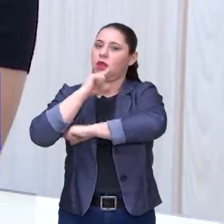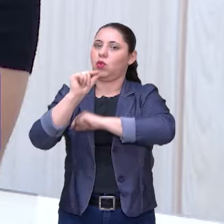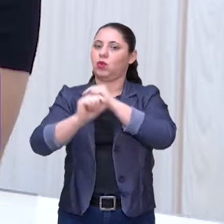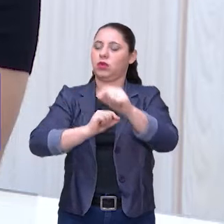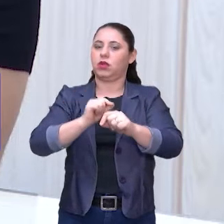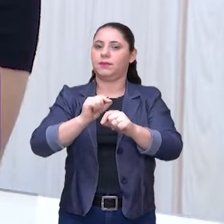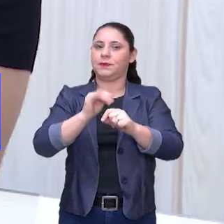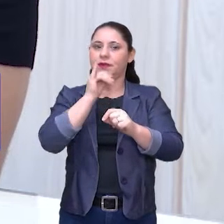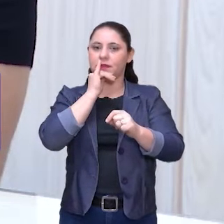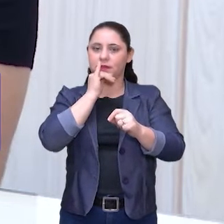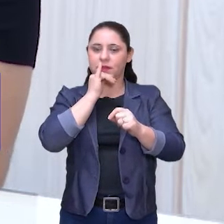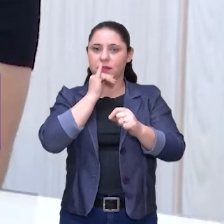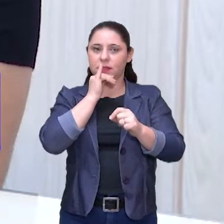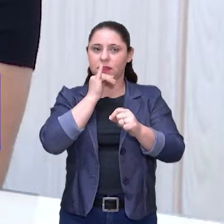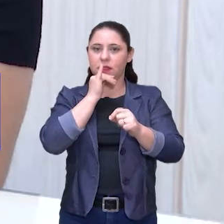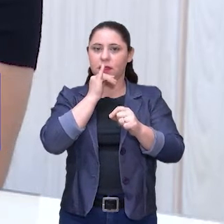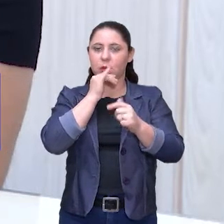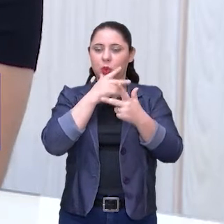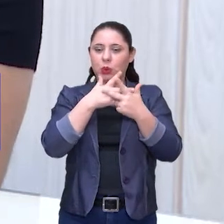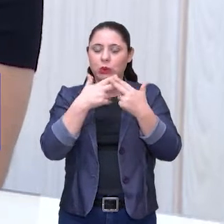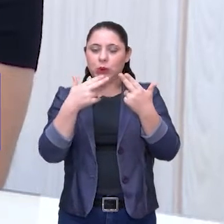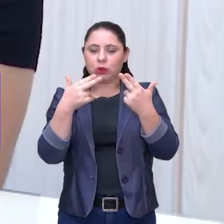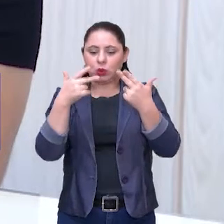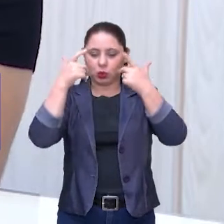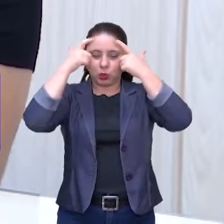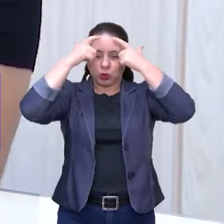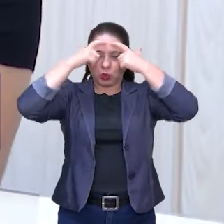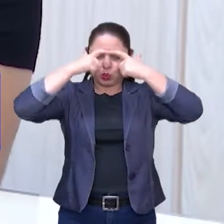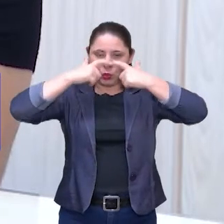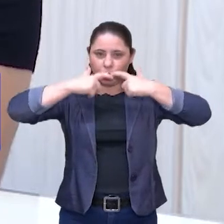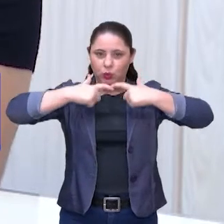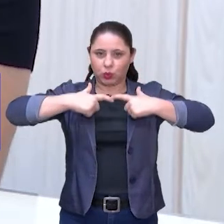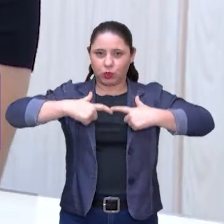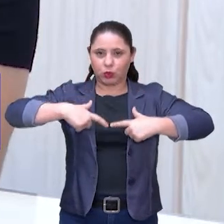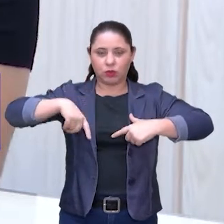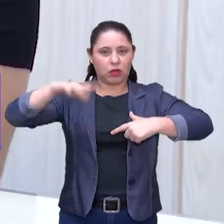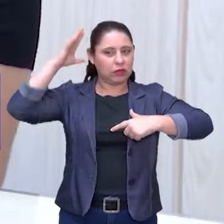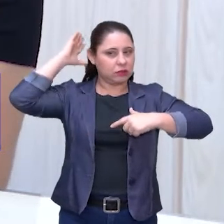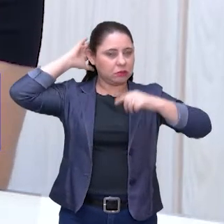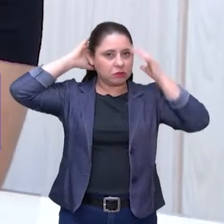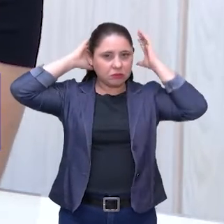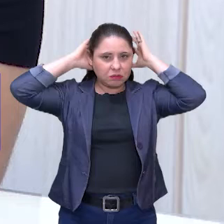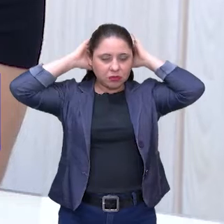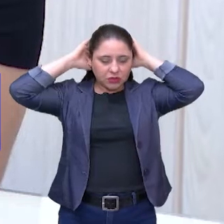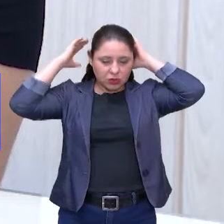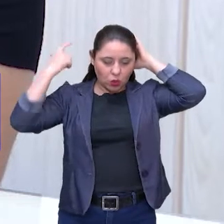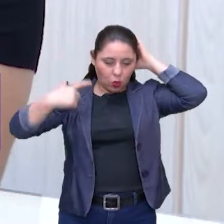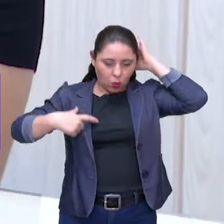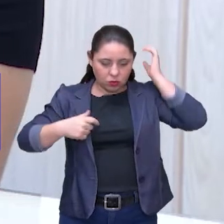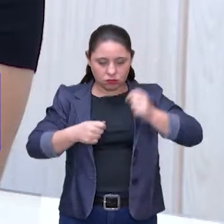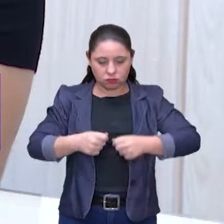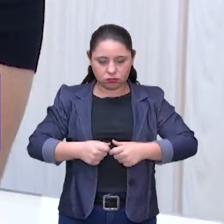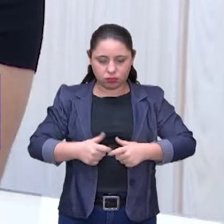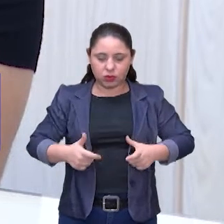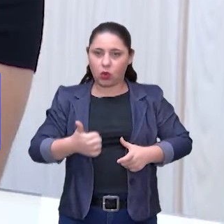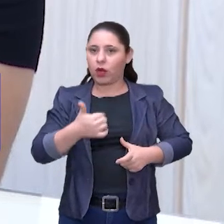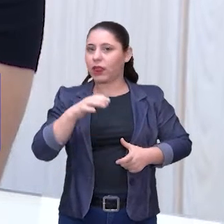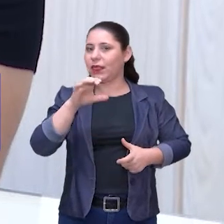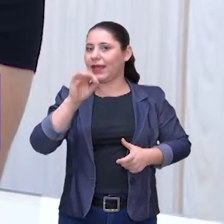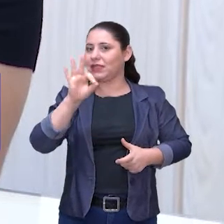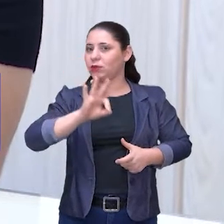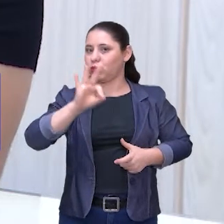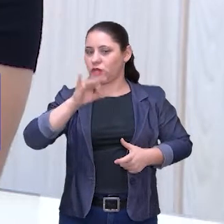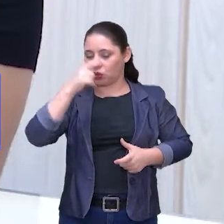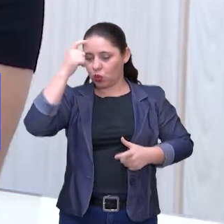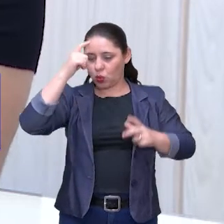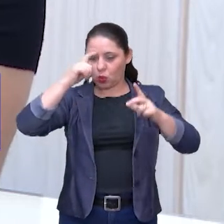com tópico. Se ele tem uma psoríase mais difusa, com uma superfície